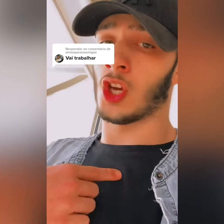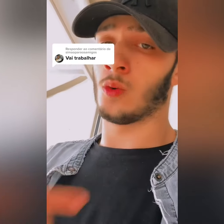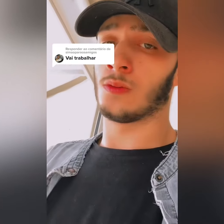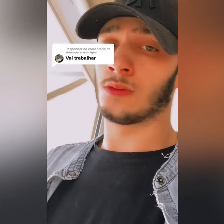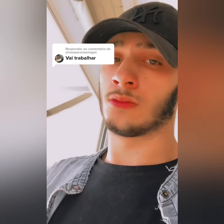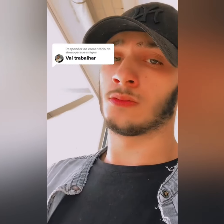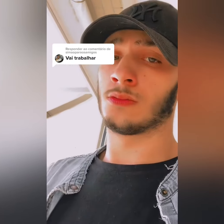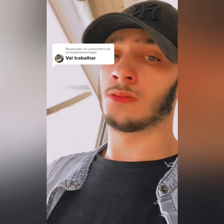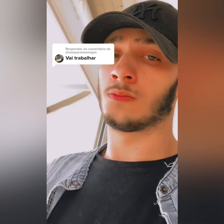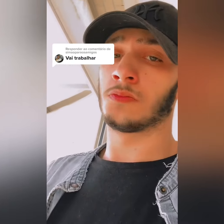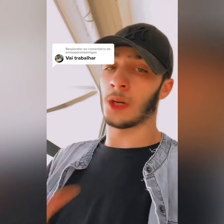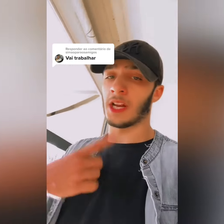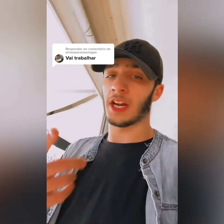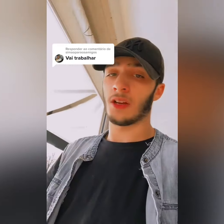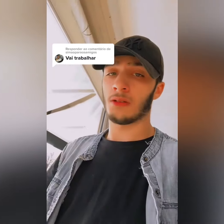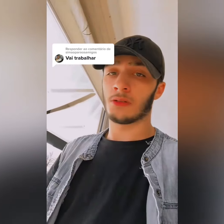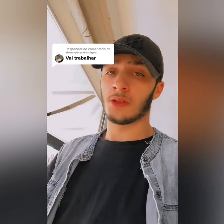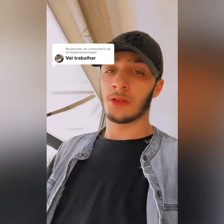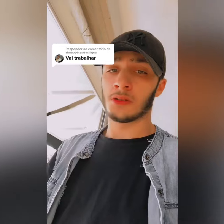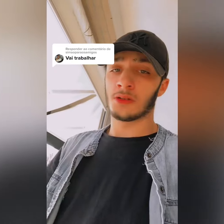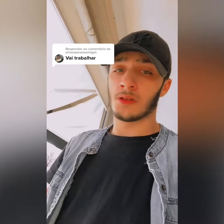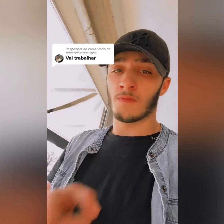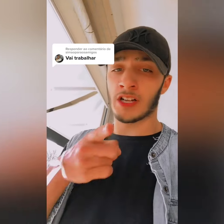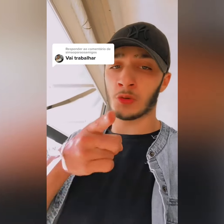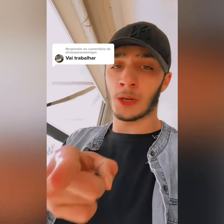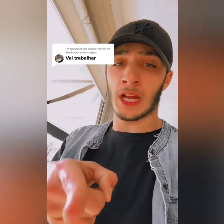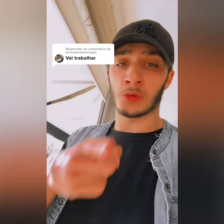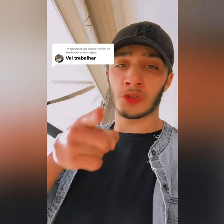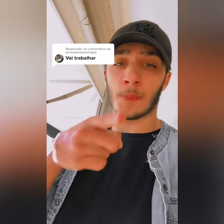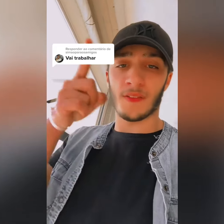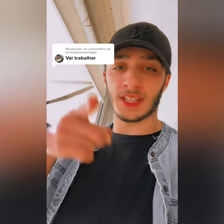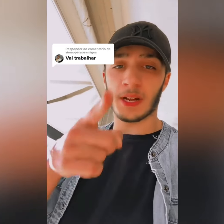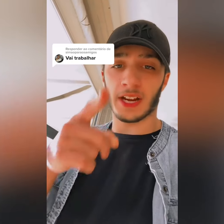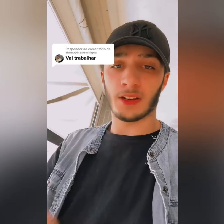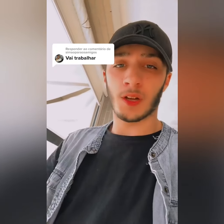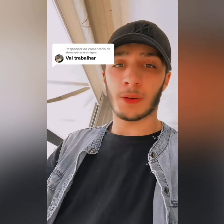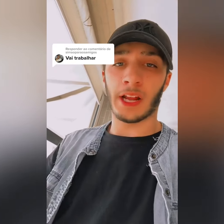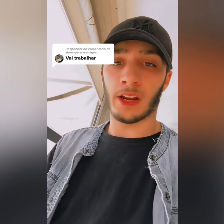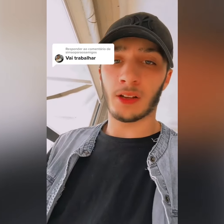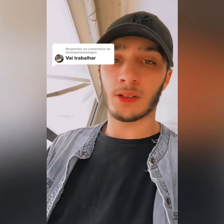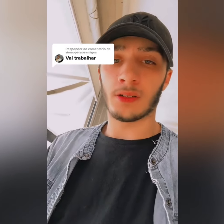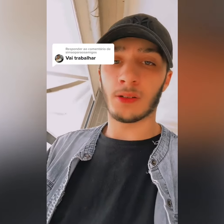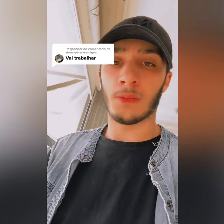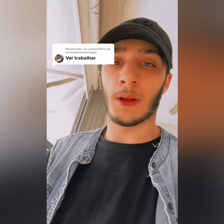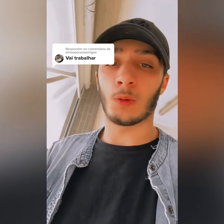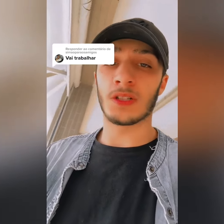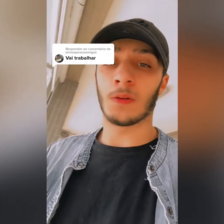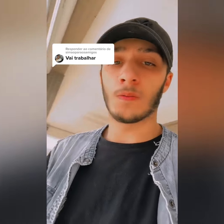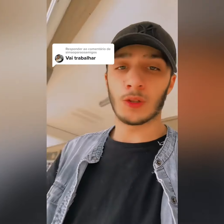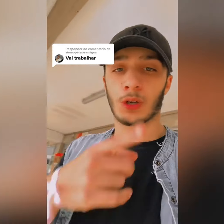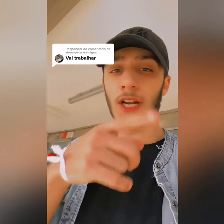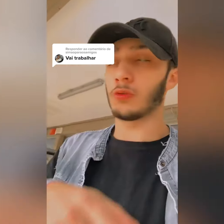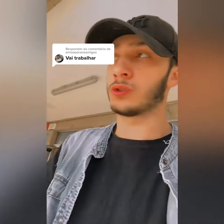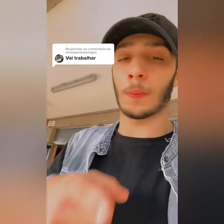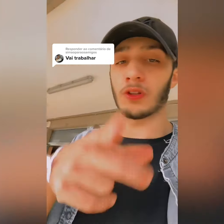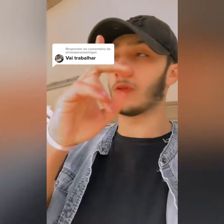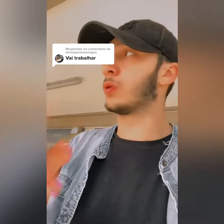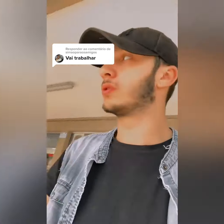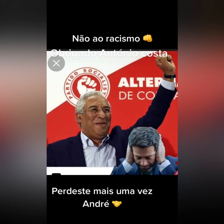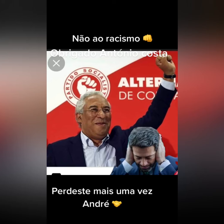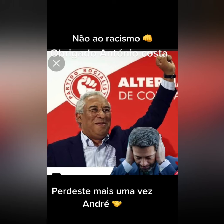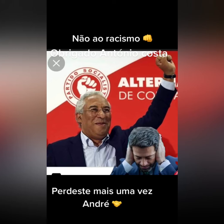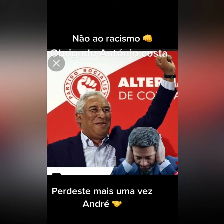a trabalhar vai trabalhar Twitter para trabalhar em trabalhar fabricação aonde